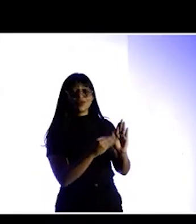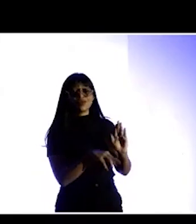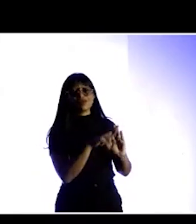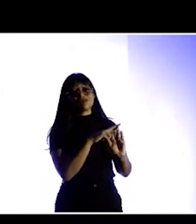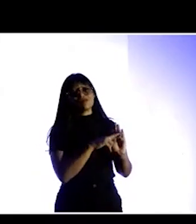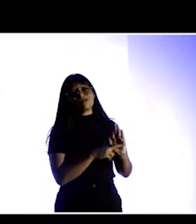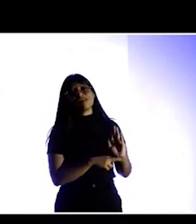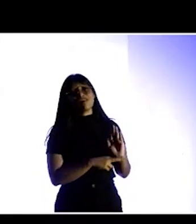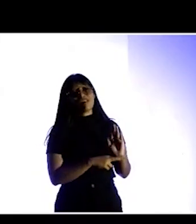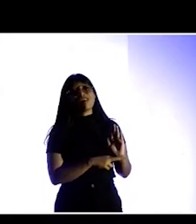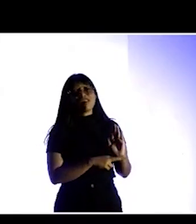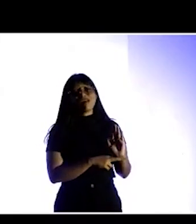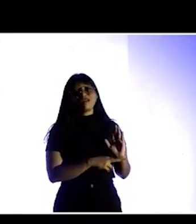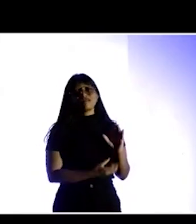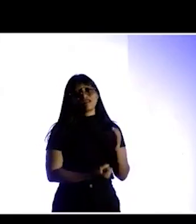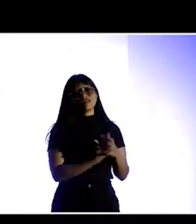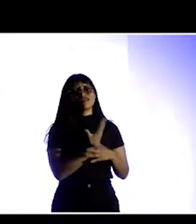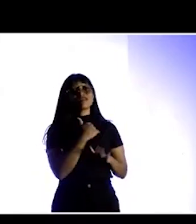que a gente precisa agir logo,